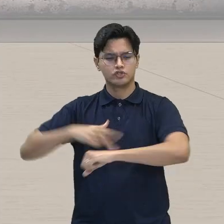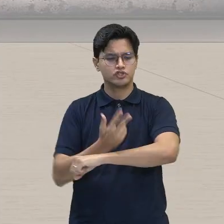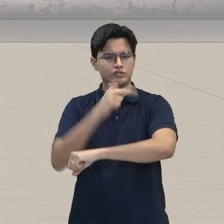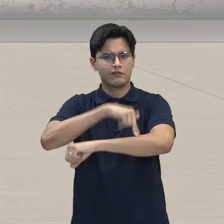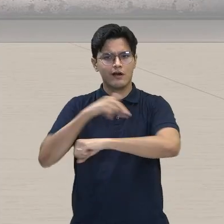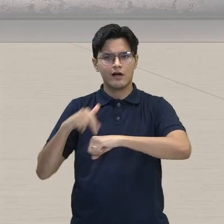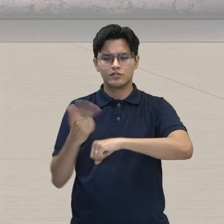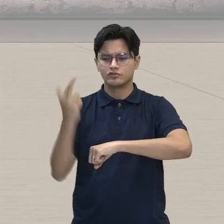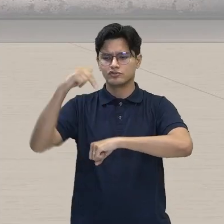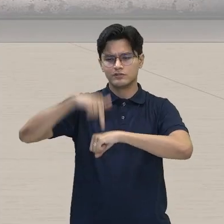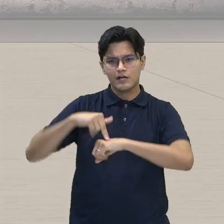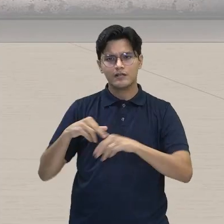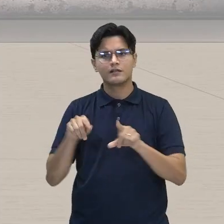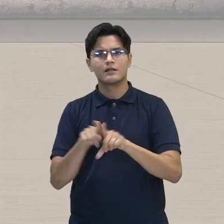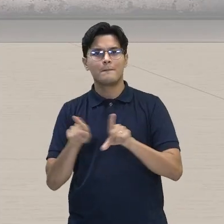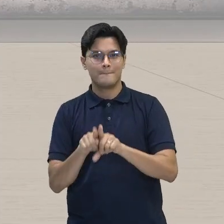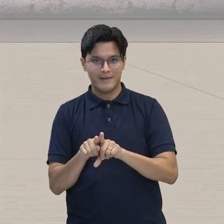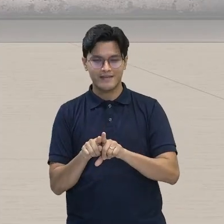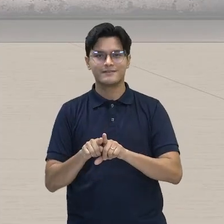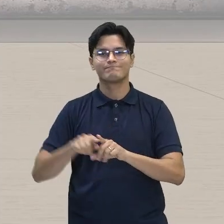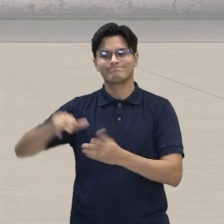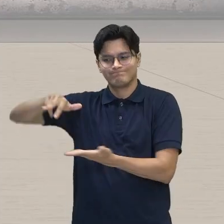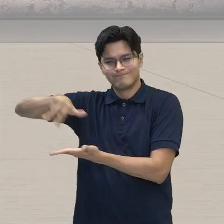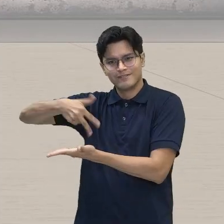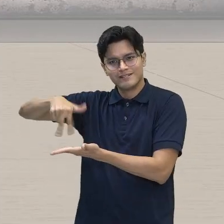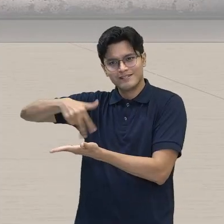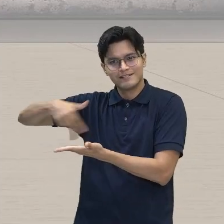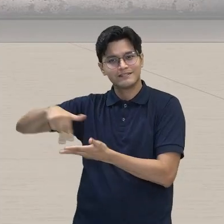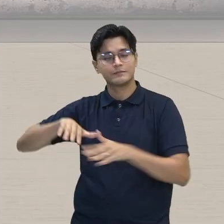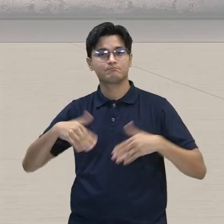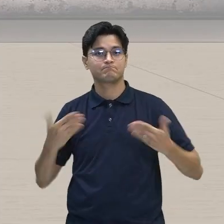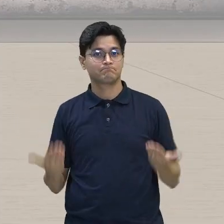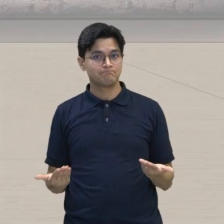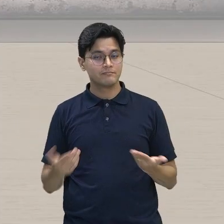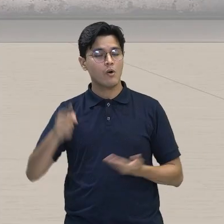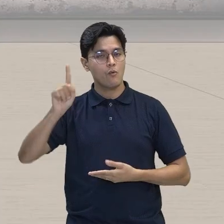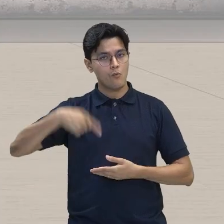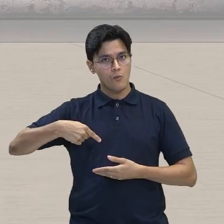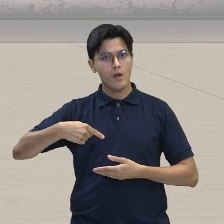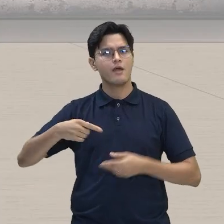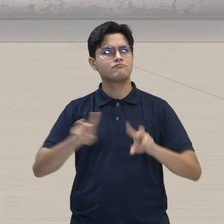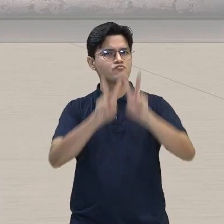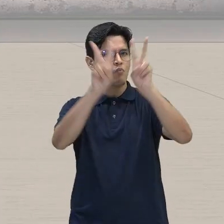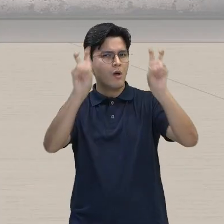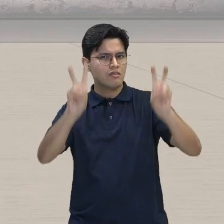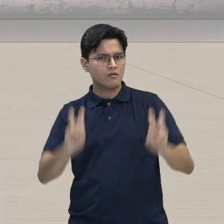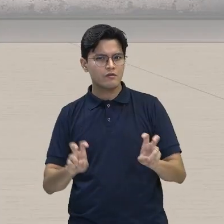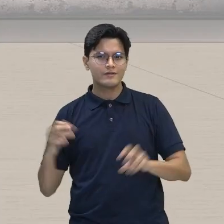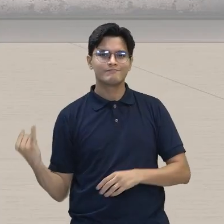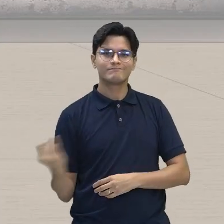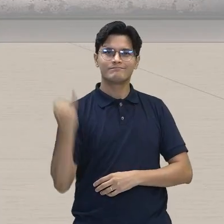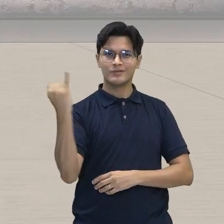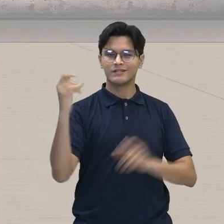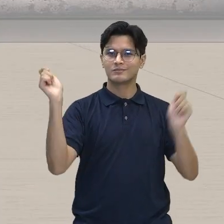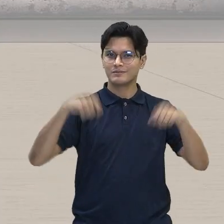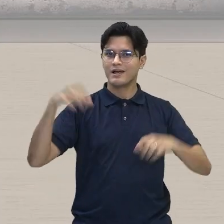pelas danças. Então foram assuntos que trouxeram grandes informações e grande aprendizagem para